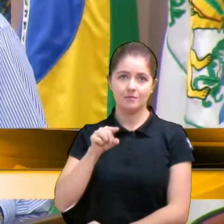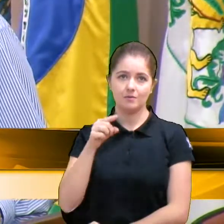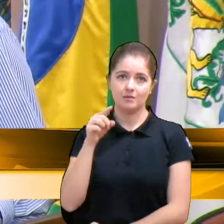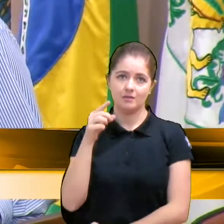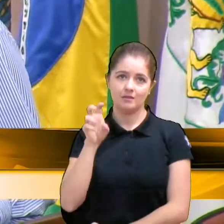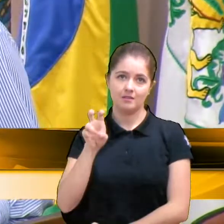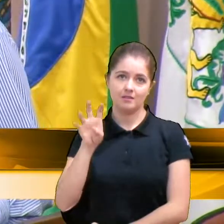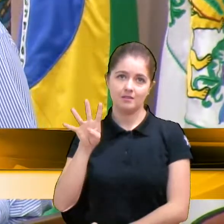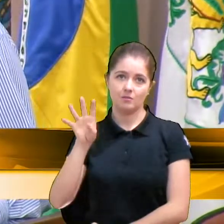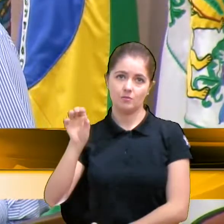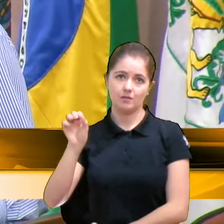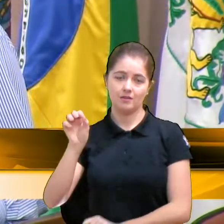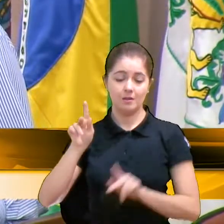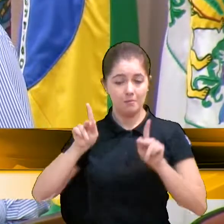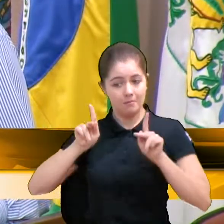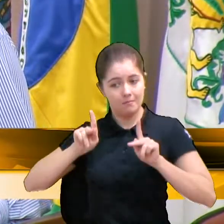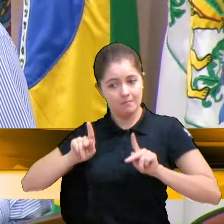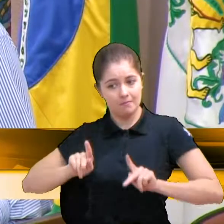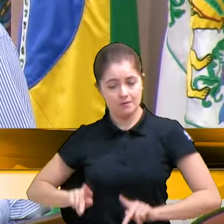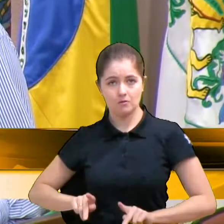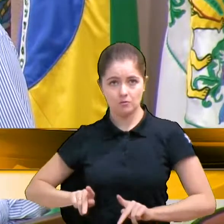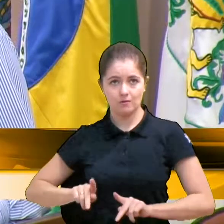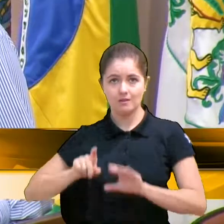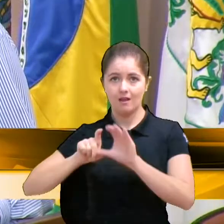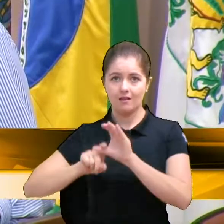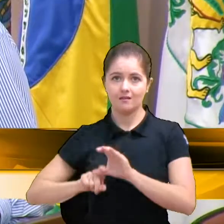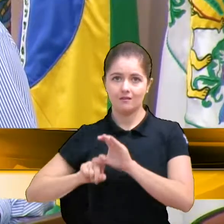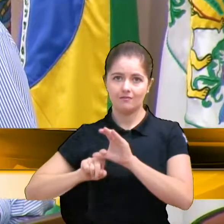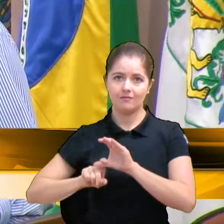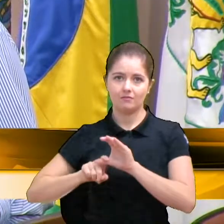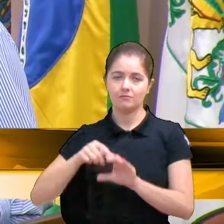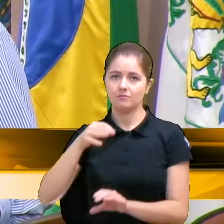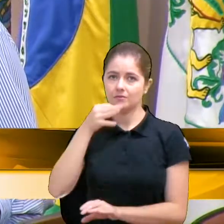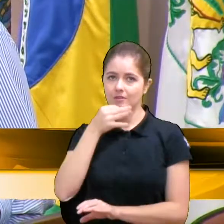33.545 pessoas físicas devedoras do município,